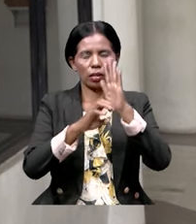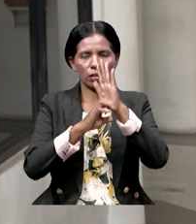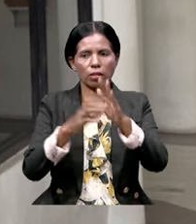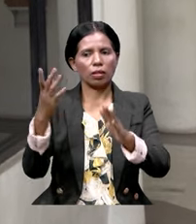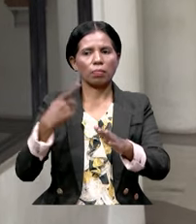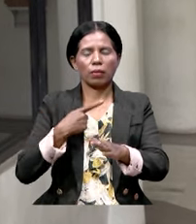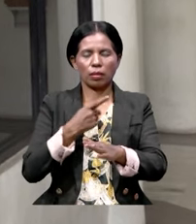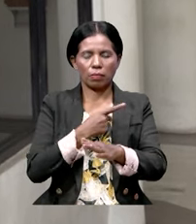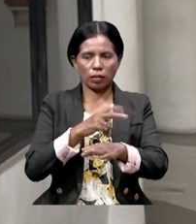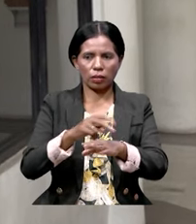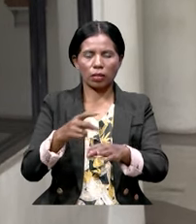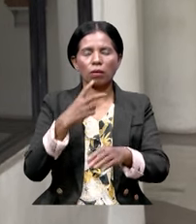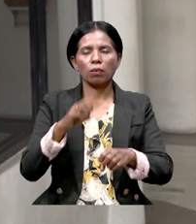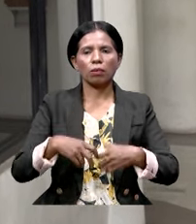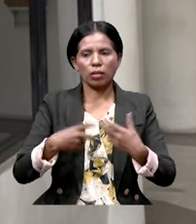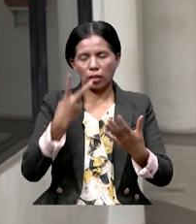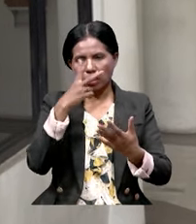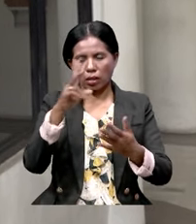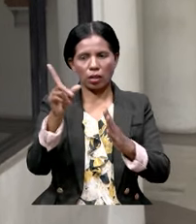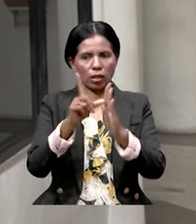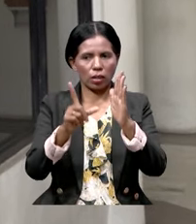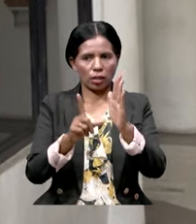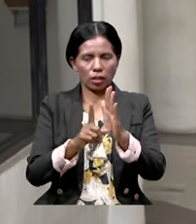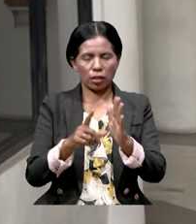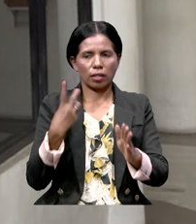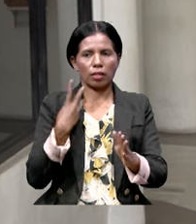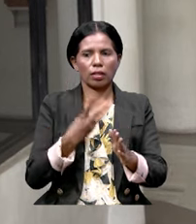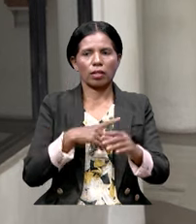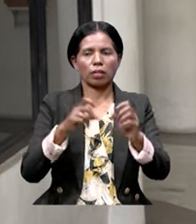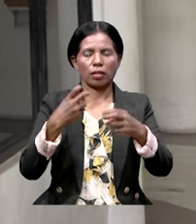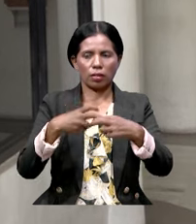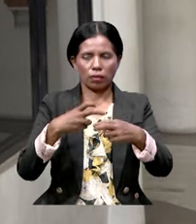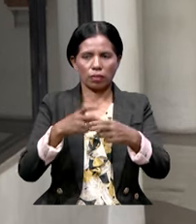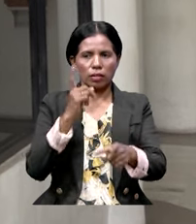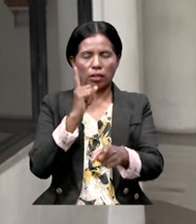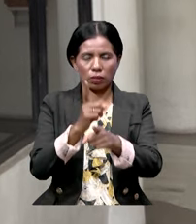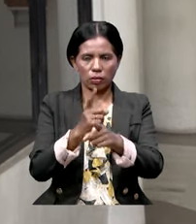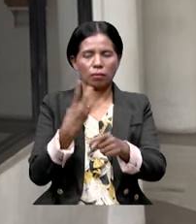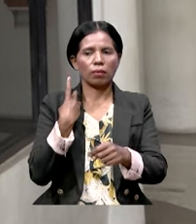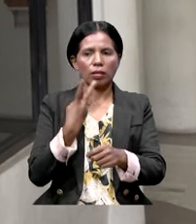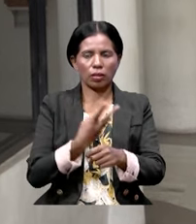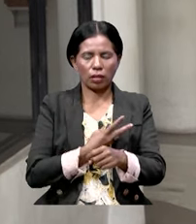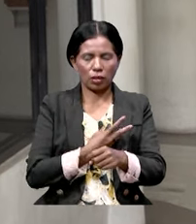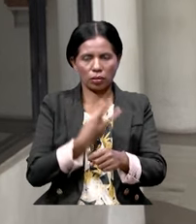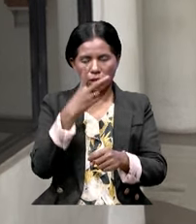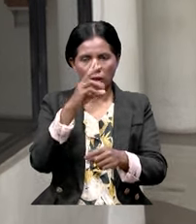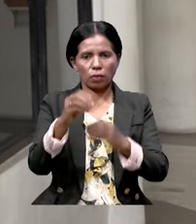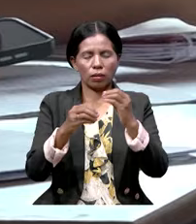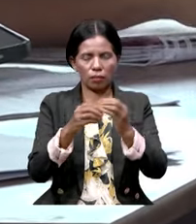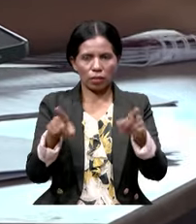kare con sato elaborare seita la domina le ruma ka conceito ruma jane difícil tete si beita ato elabora buatne de dia.